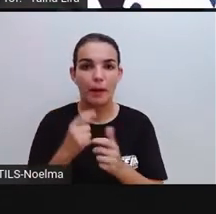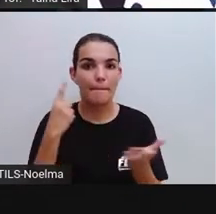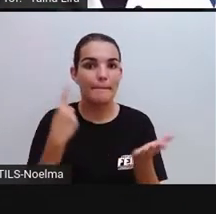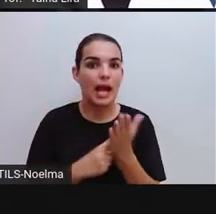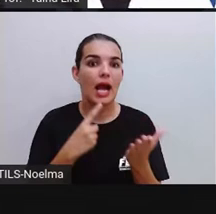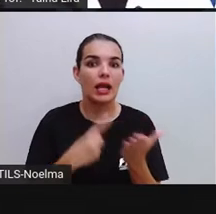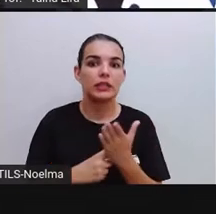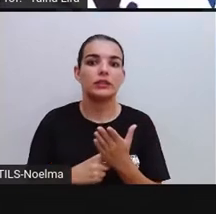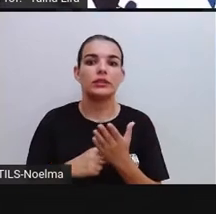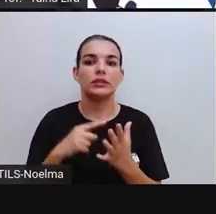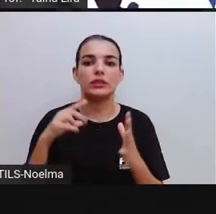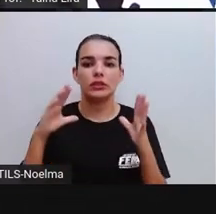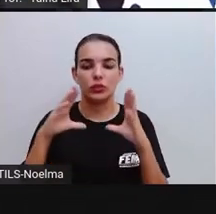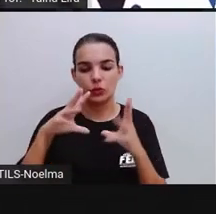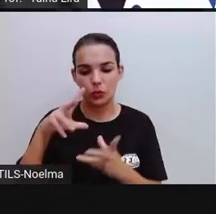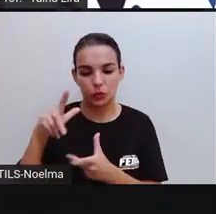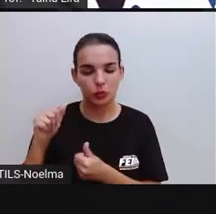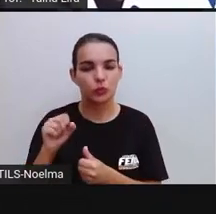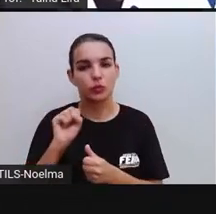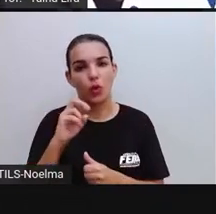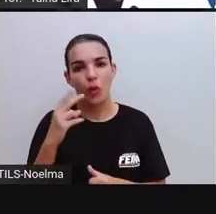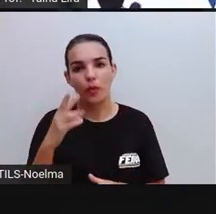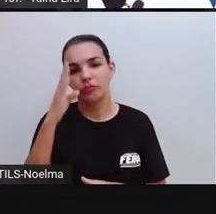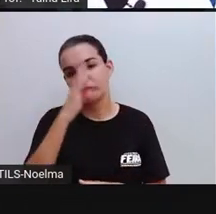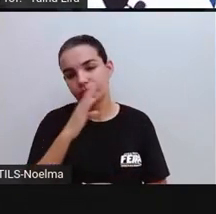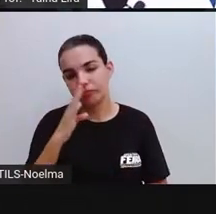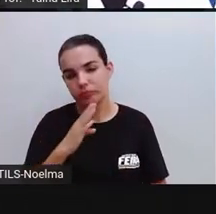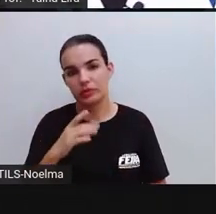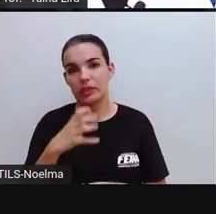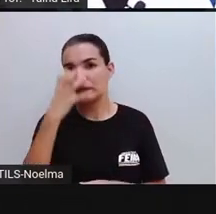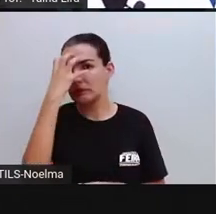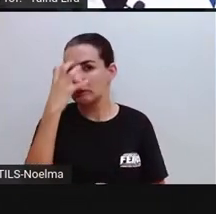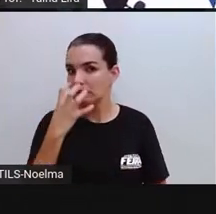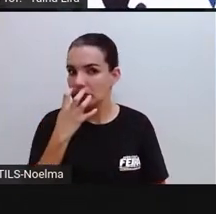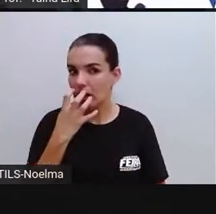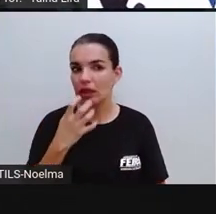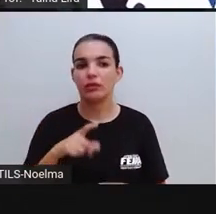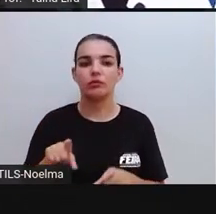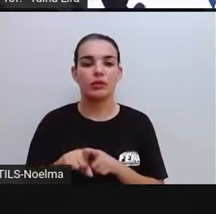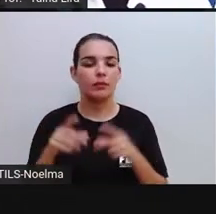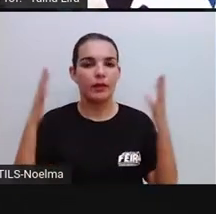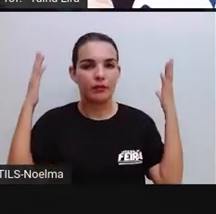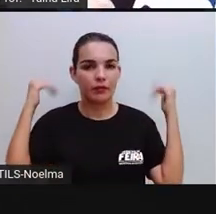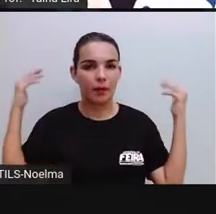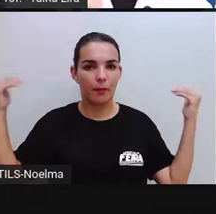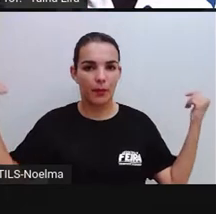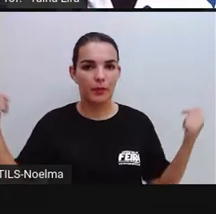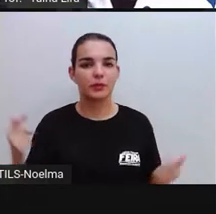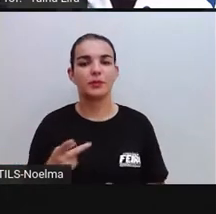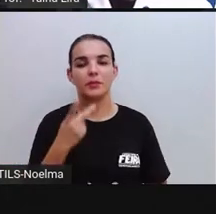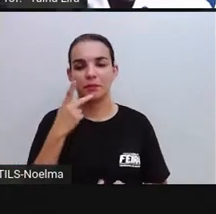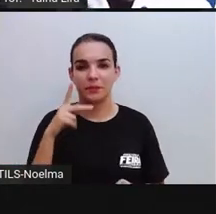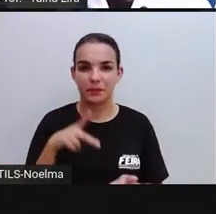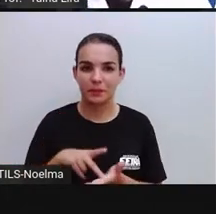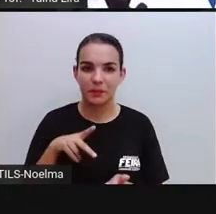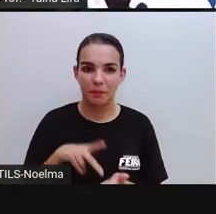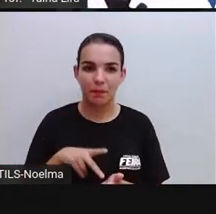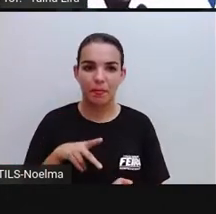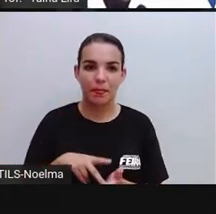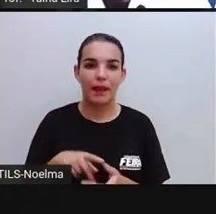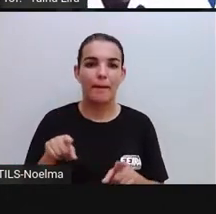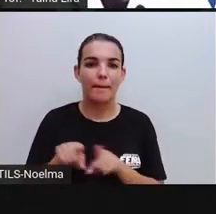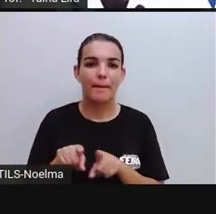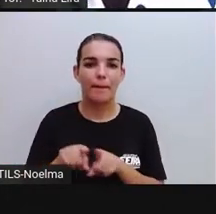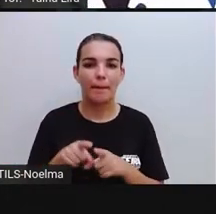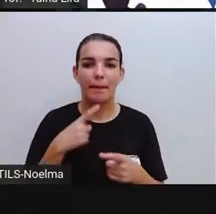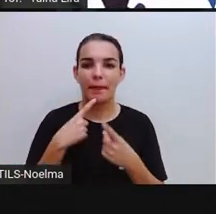marcantes, muito marcantes, acontecimentos às vezes sérios, e ele é muito famoso por fazer